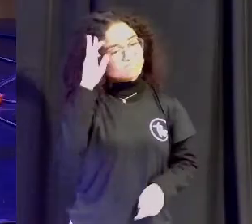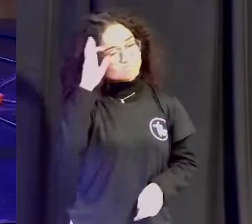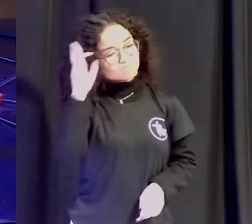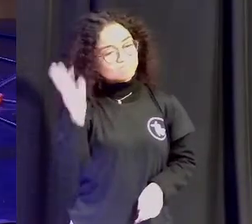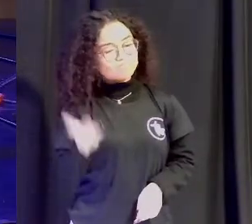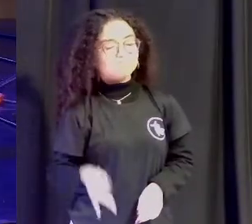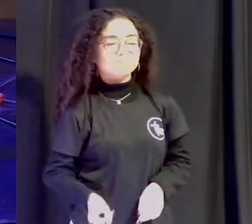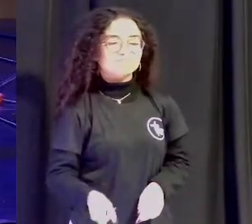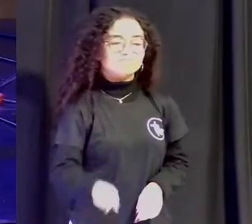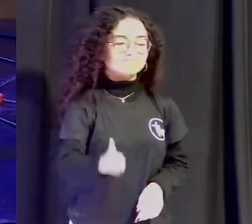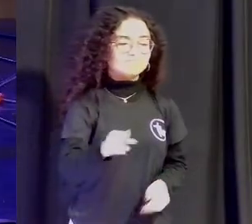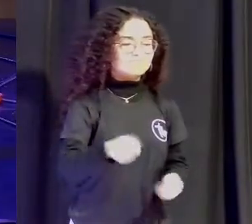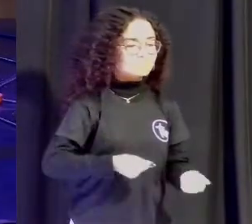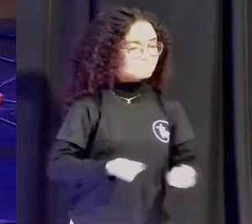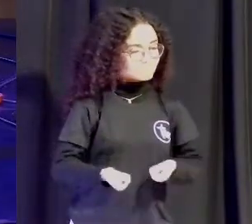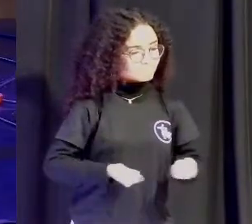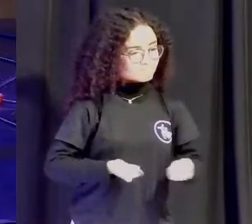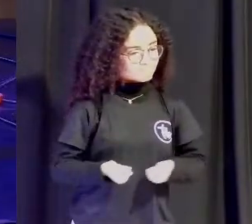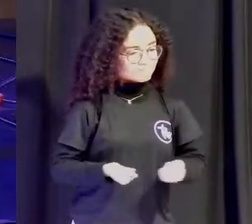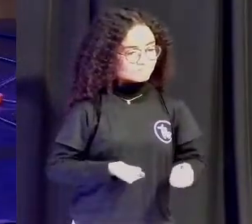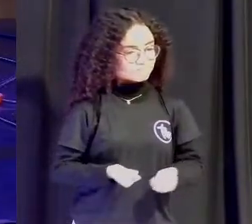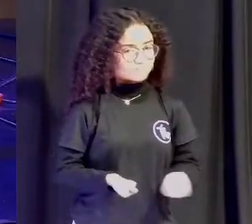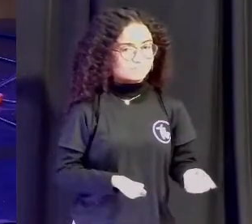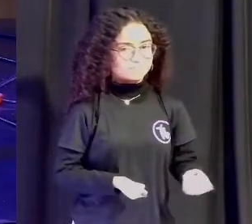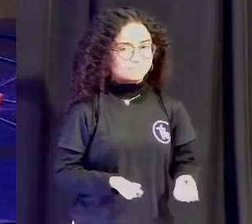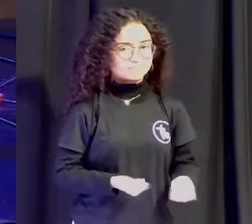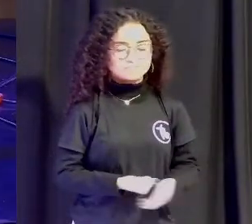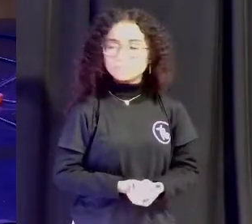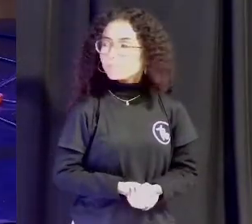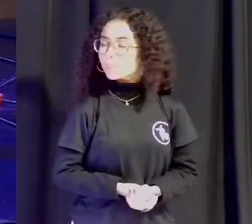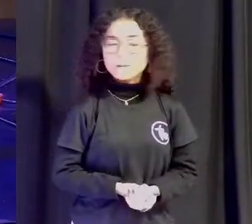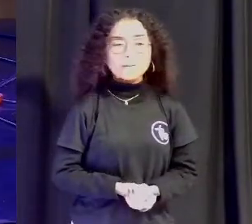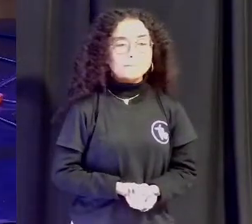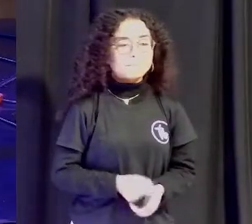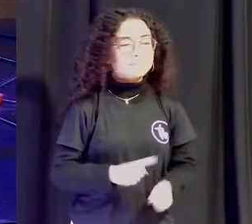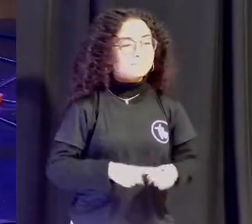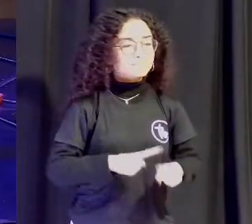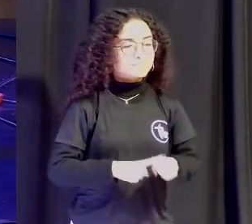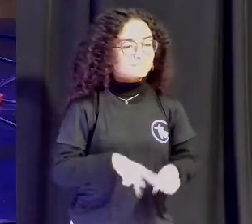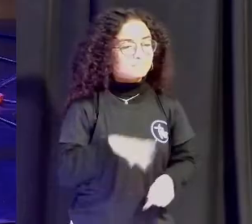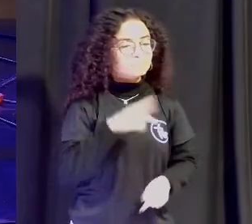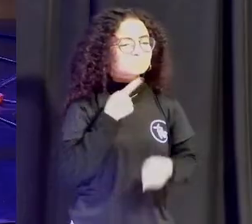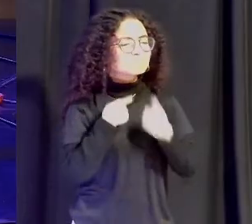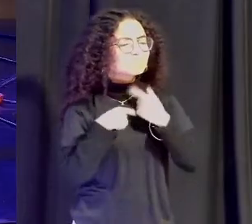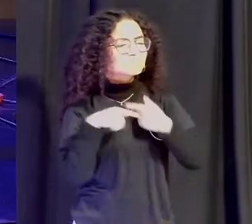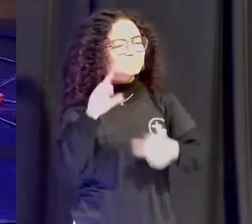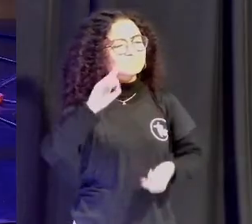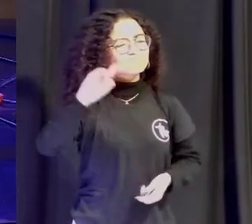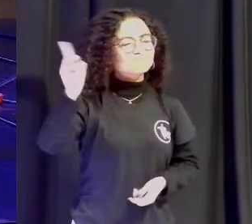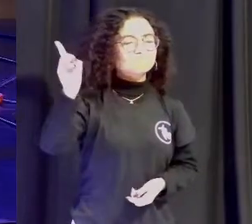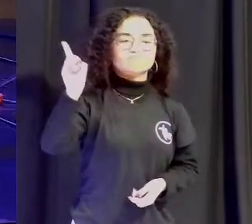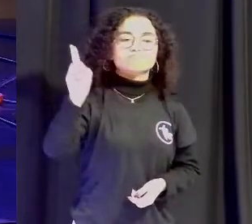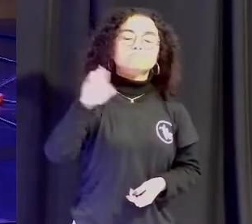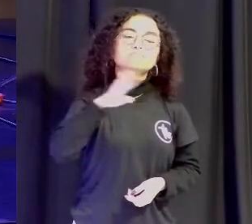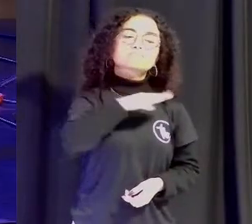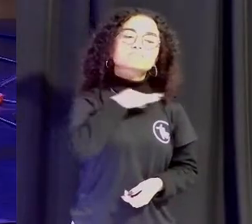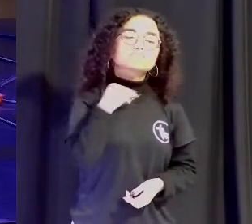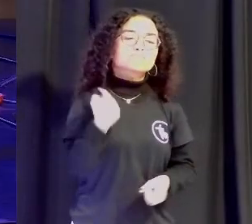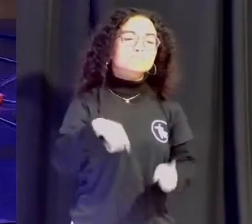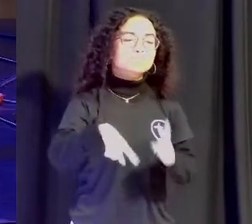Deus. Aprove a Deus sacrificá-lo, aprove a Deus permitir que ele